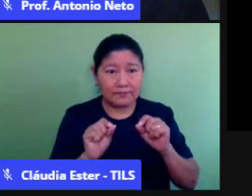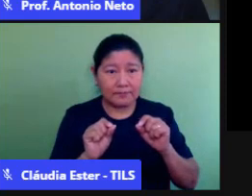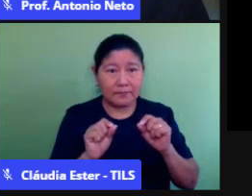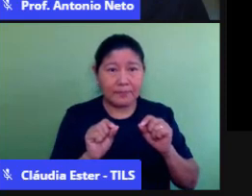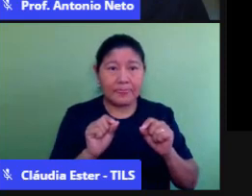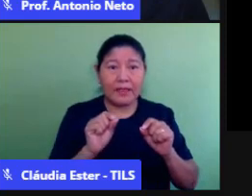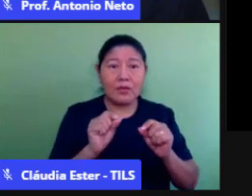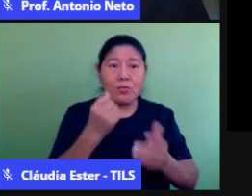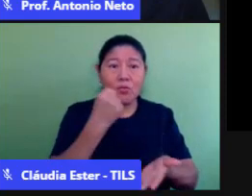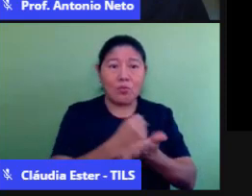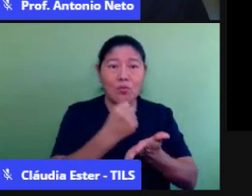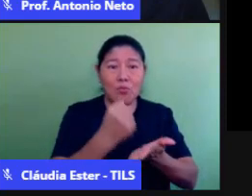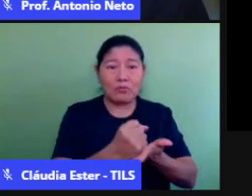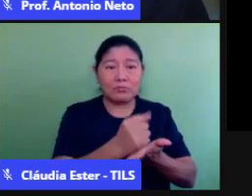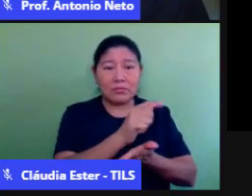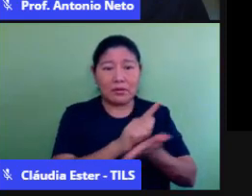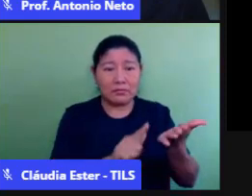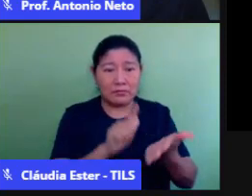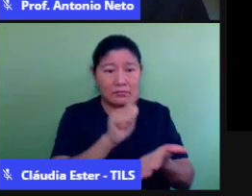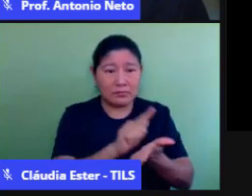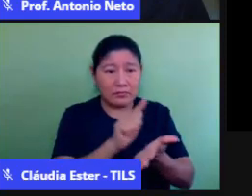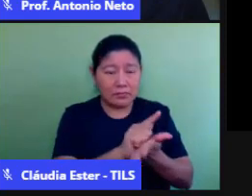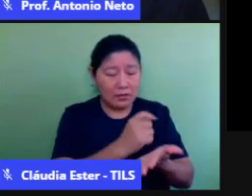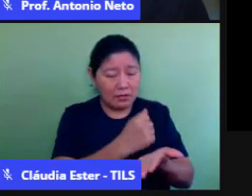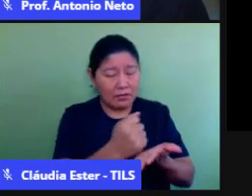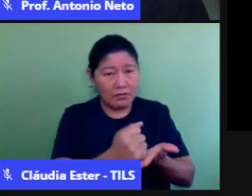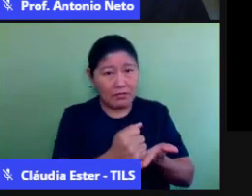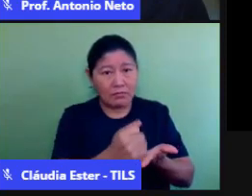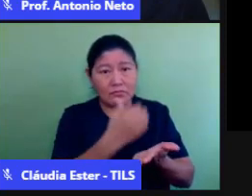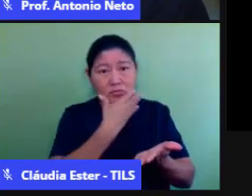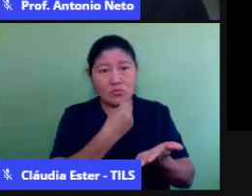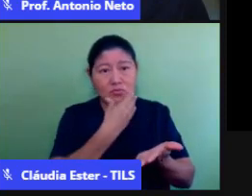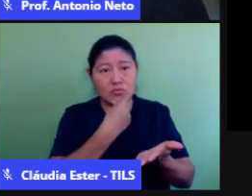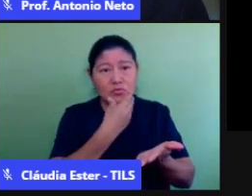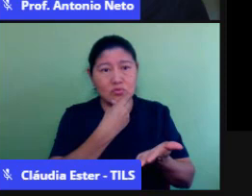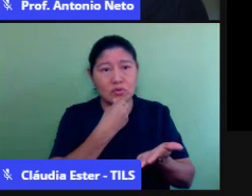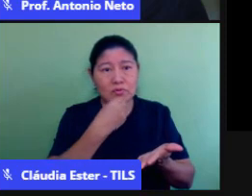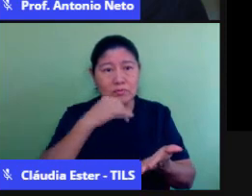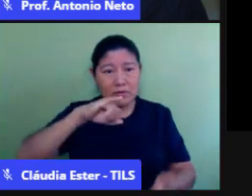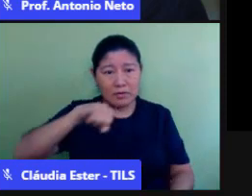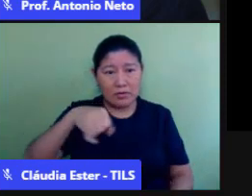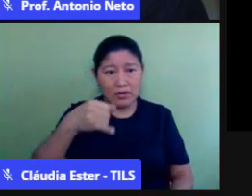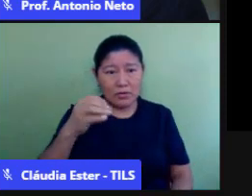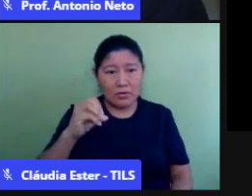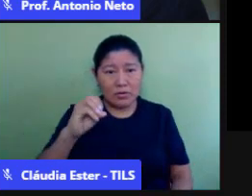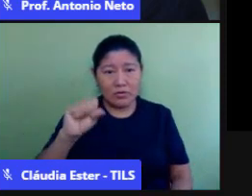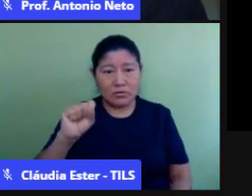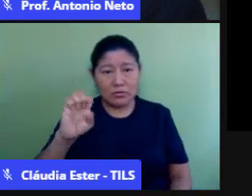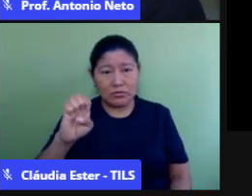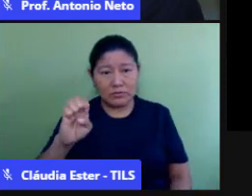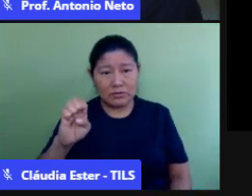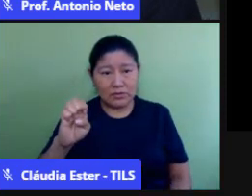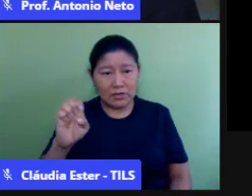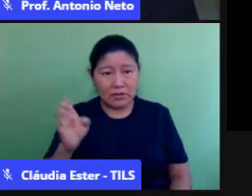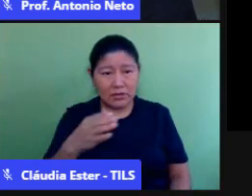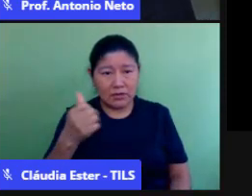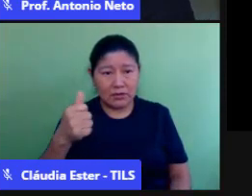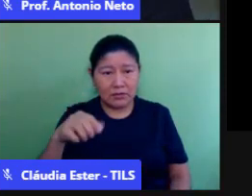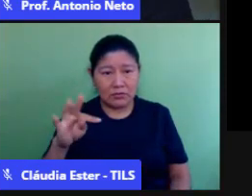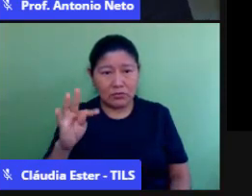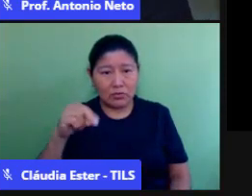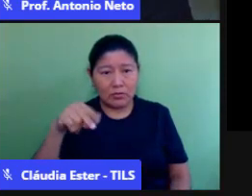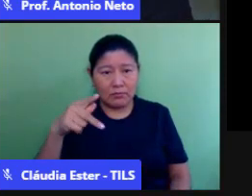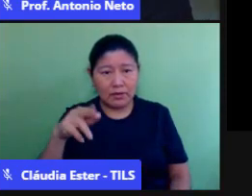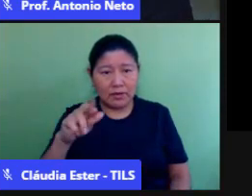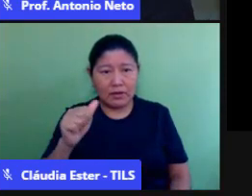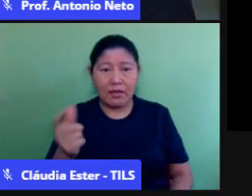cláusula na negociação deles, que se o José Antônio Pereira voltasse, as terras seriam negociadas novamente a ele, que